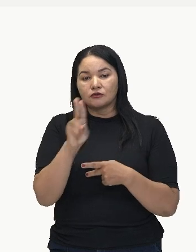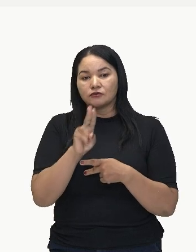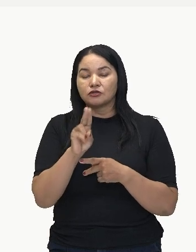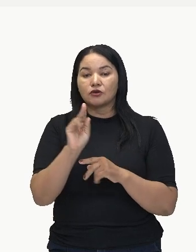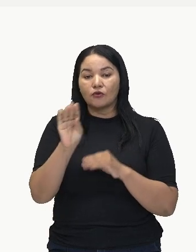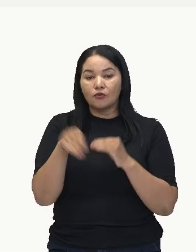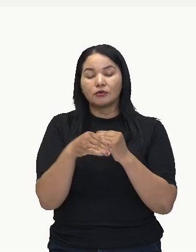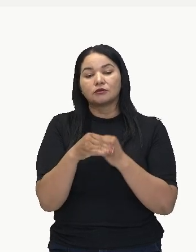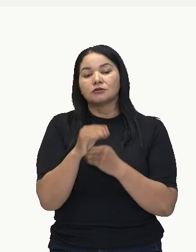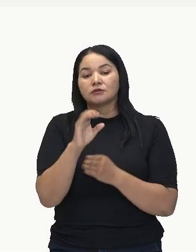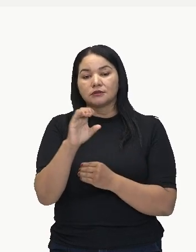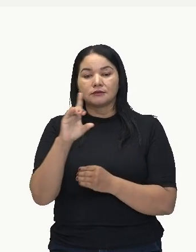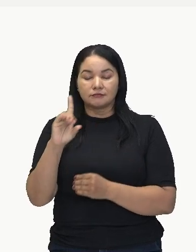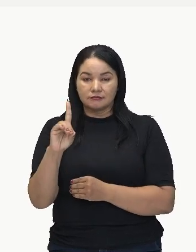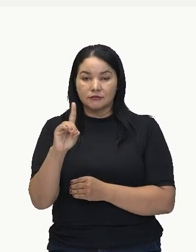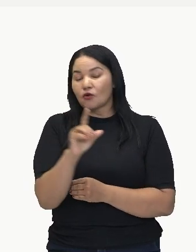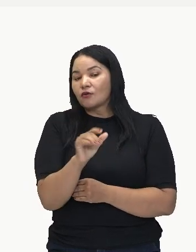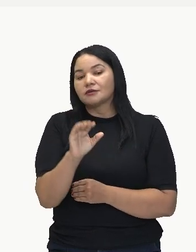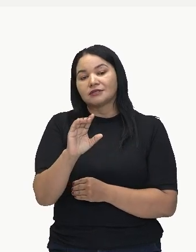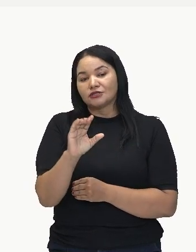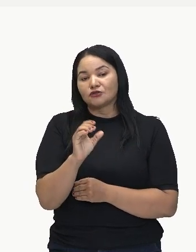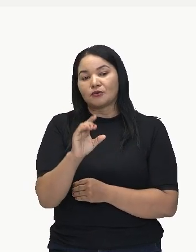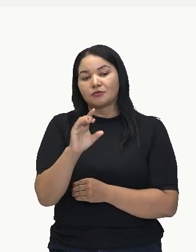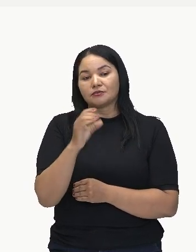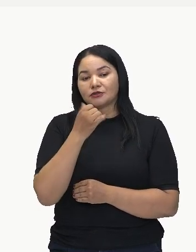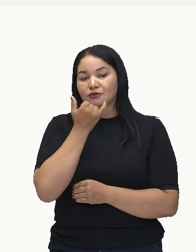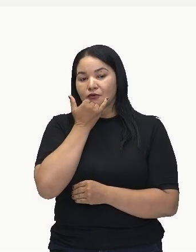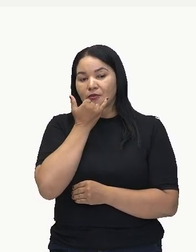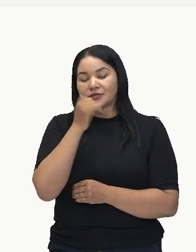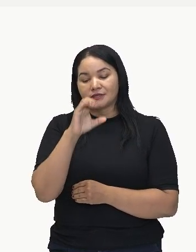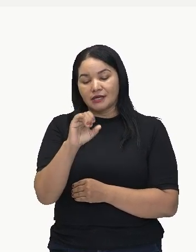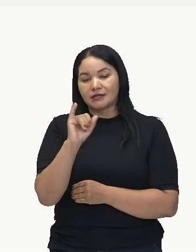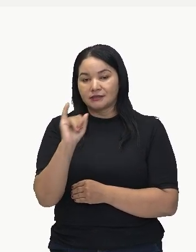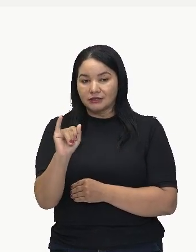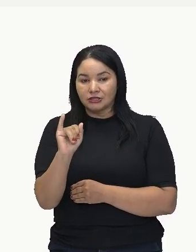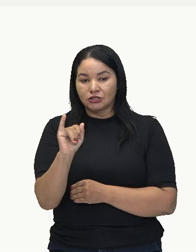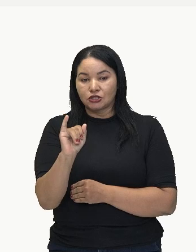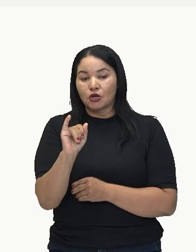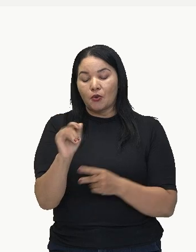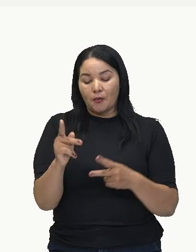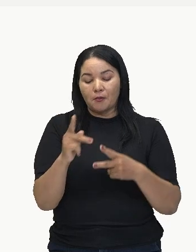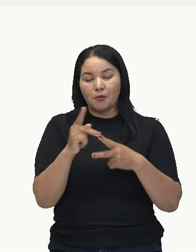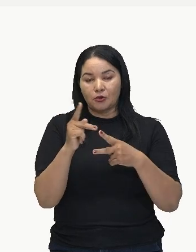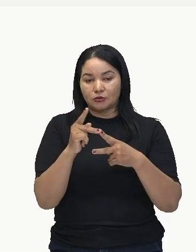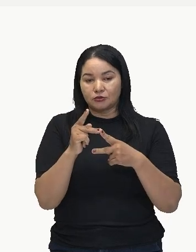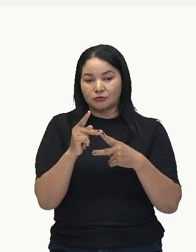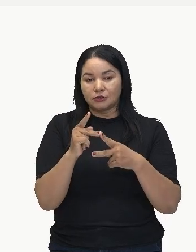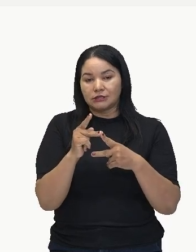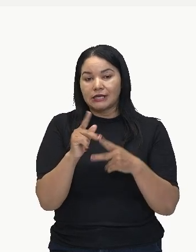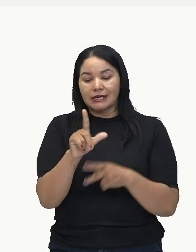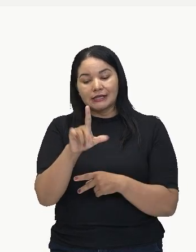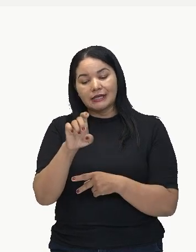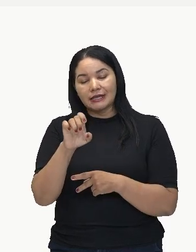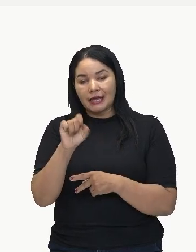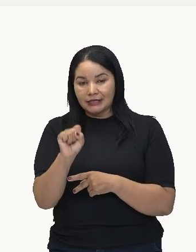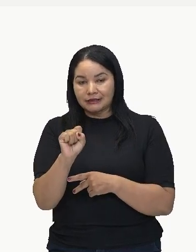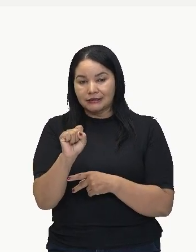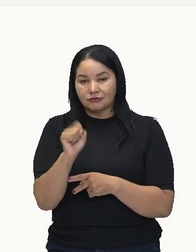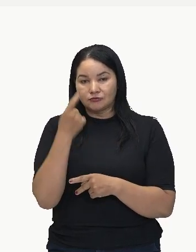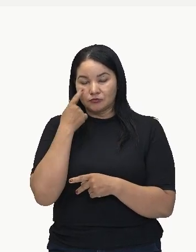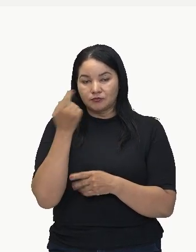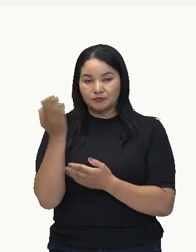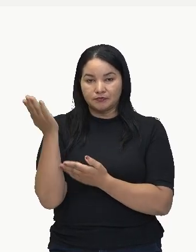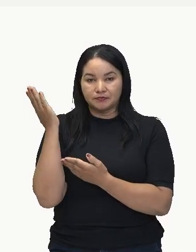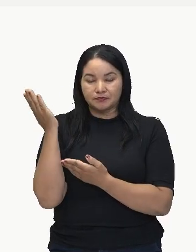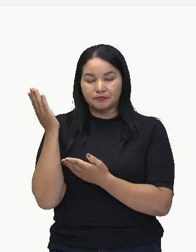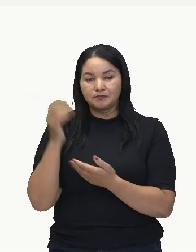complemento indireto. E aqui está o pronome, né? Pronombre complemento indireto. Les, porque ninhos